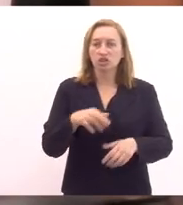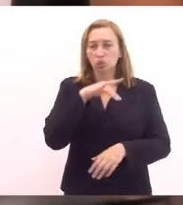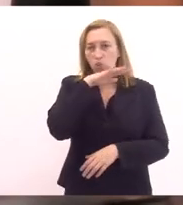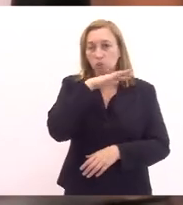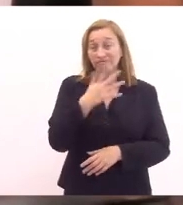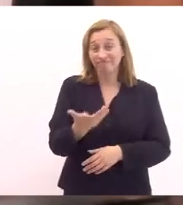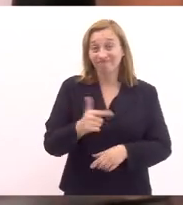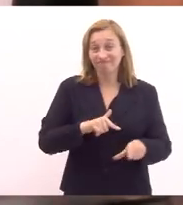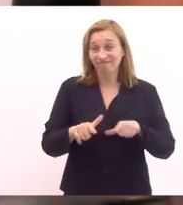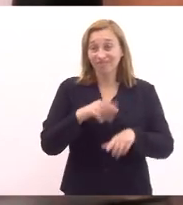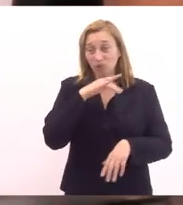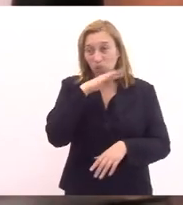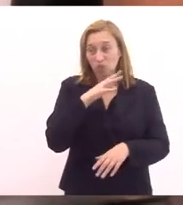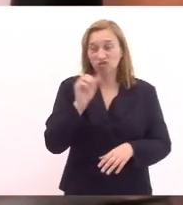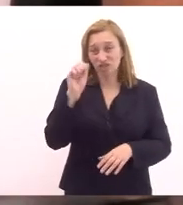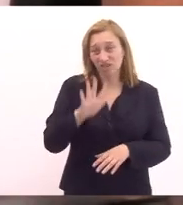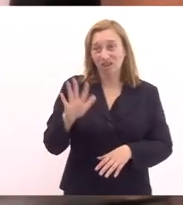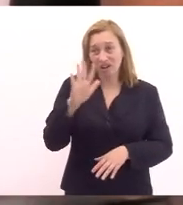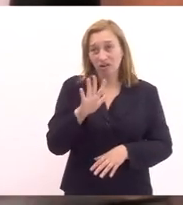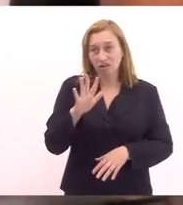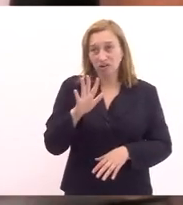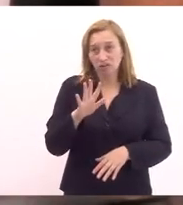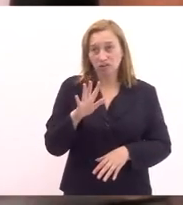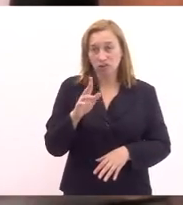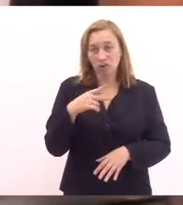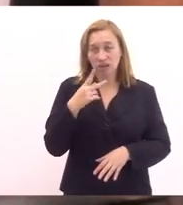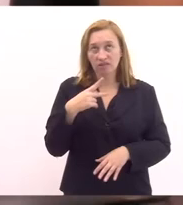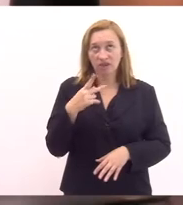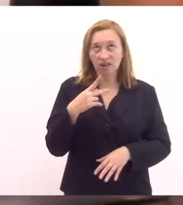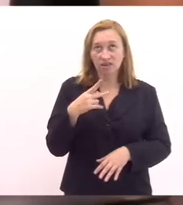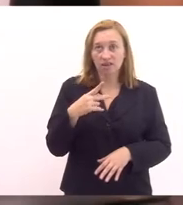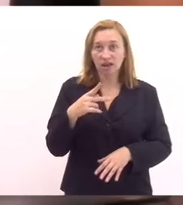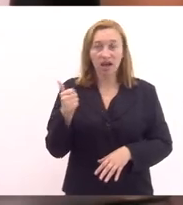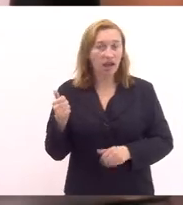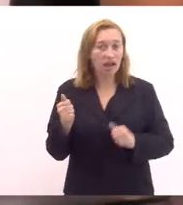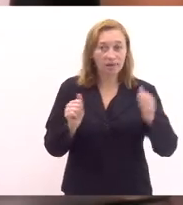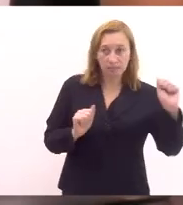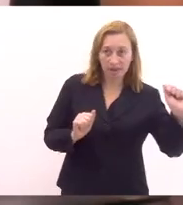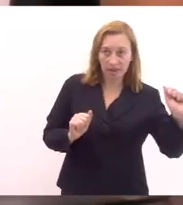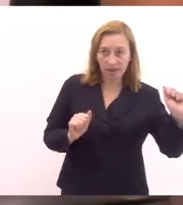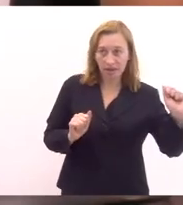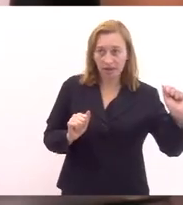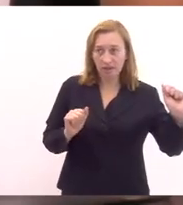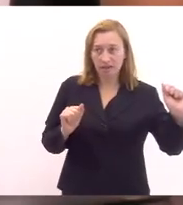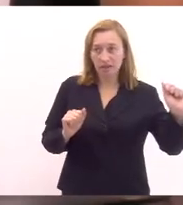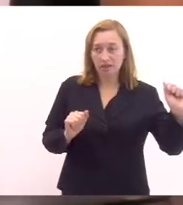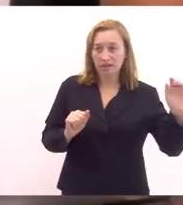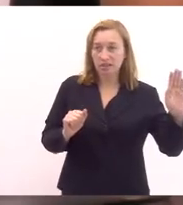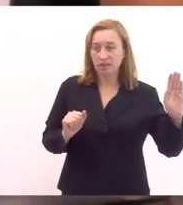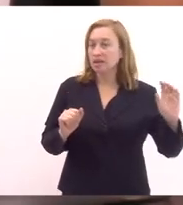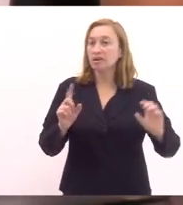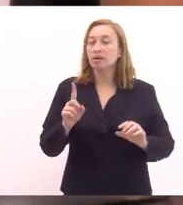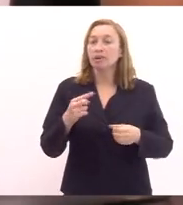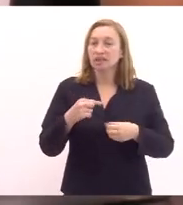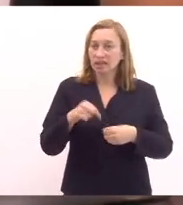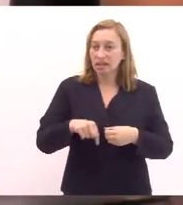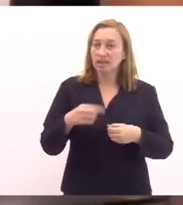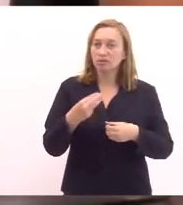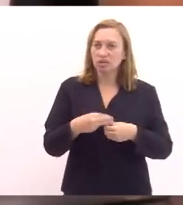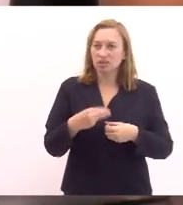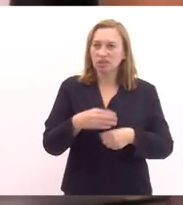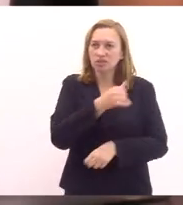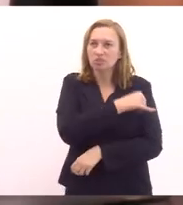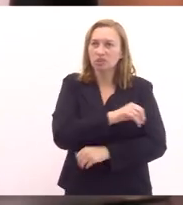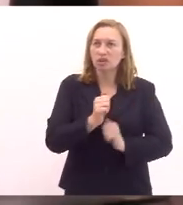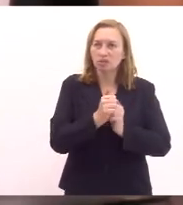mal né assim a gente de uma maneira geral eu não tô aqui generalizando não aguentar nem vou nomear nenhum município mas aqui no município do Rio